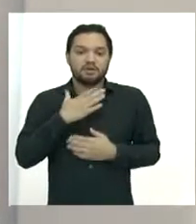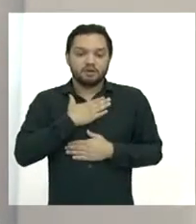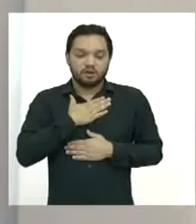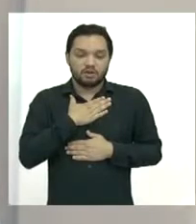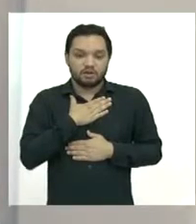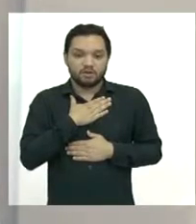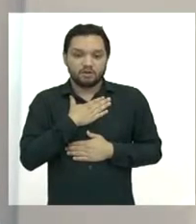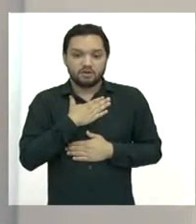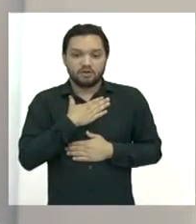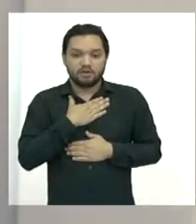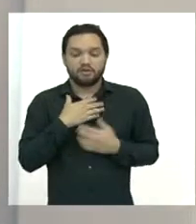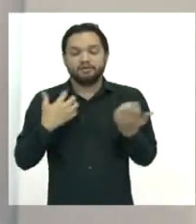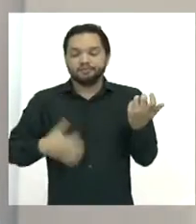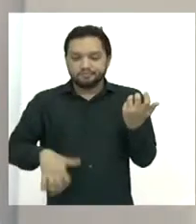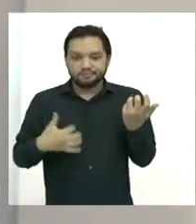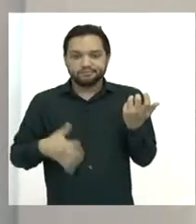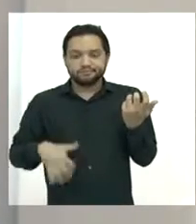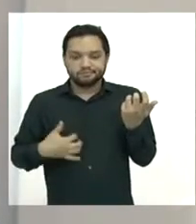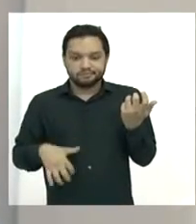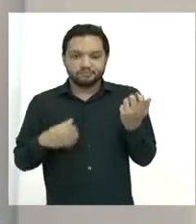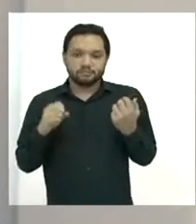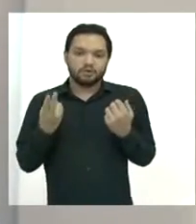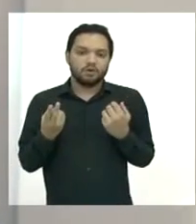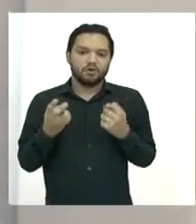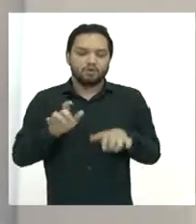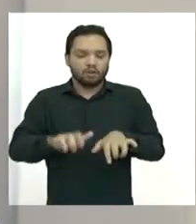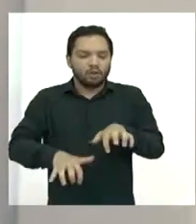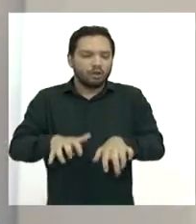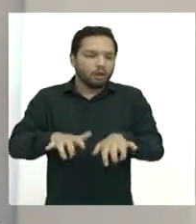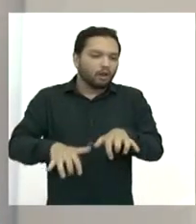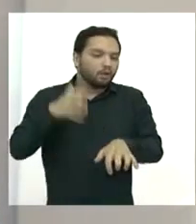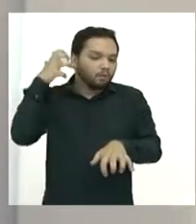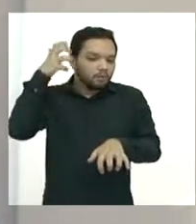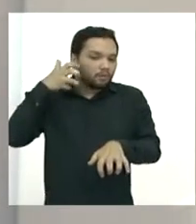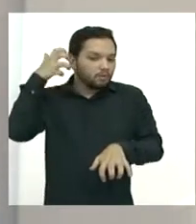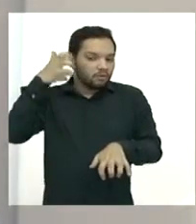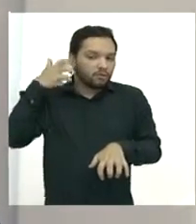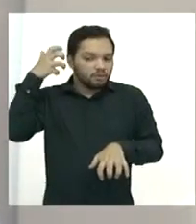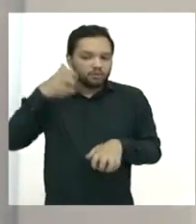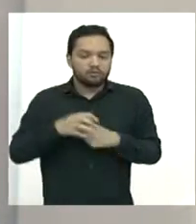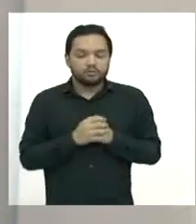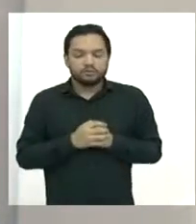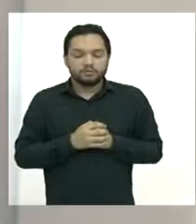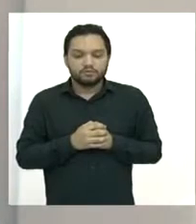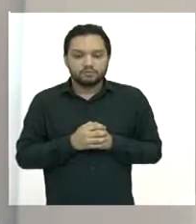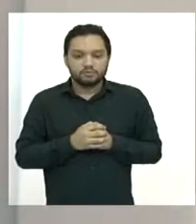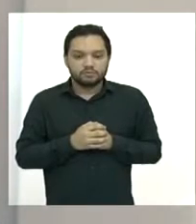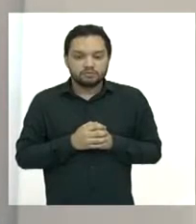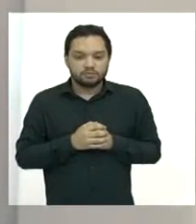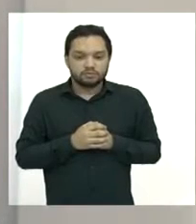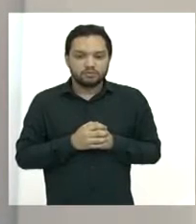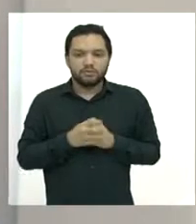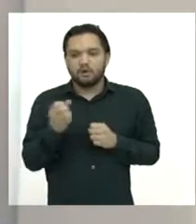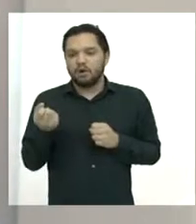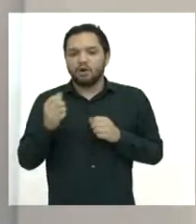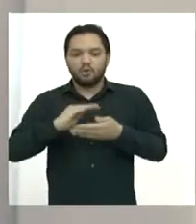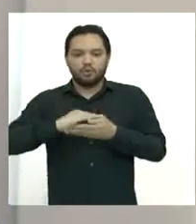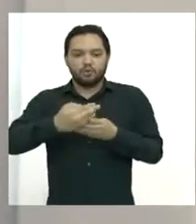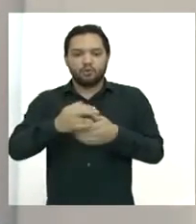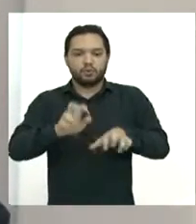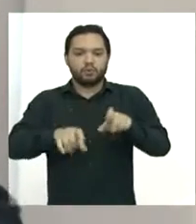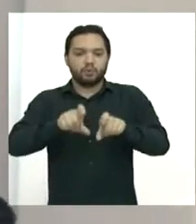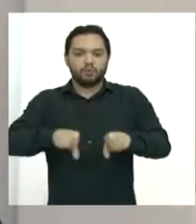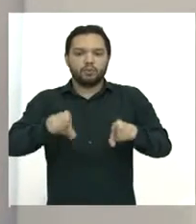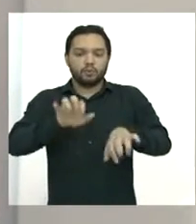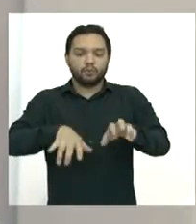horas vagas, tocar violão, ou teclado, ou usar o teu teclado do computador com